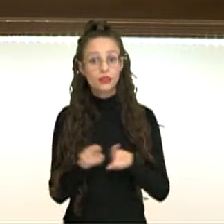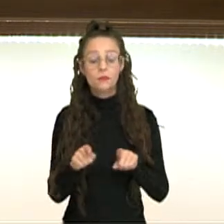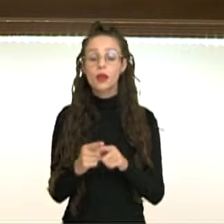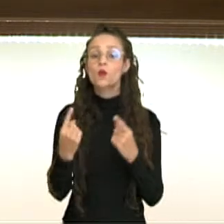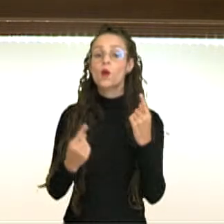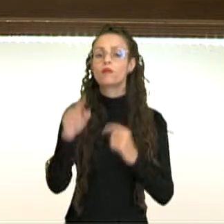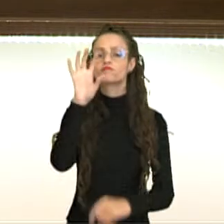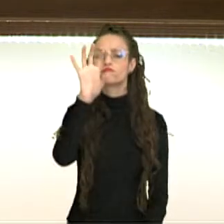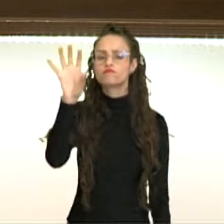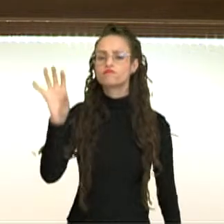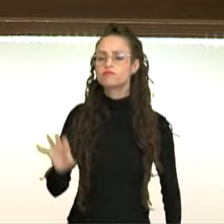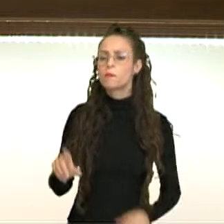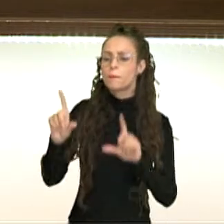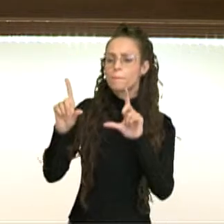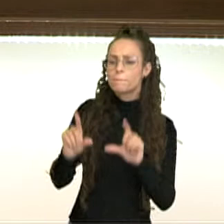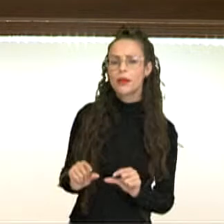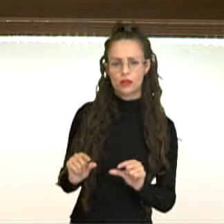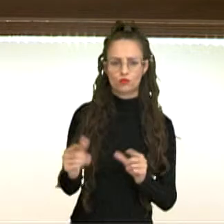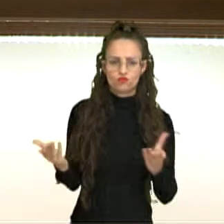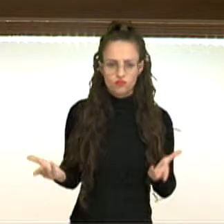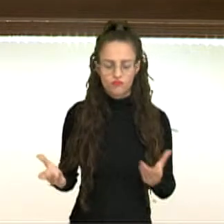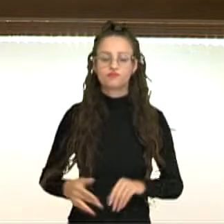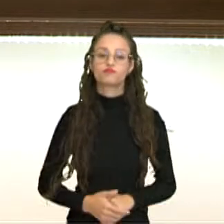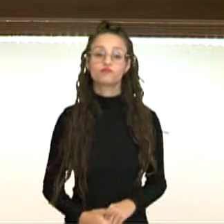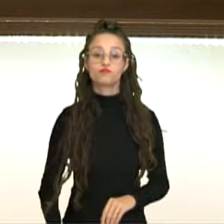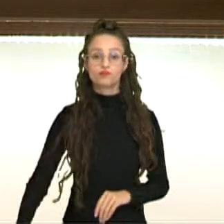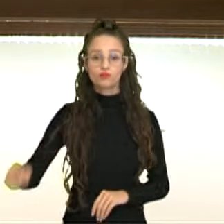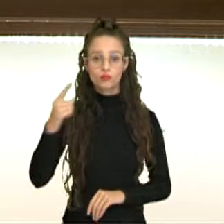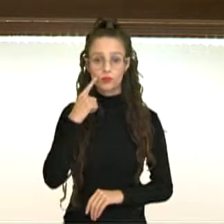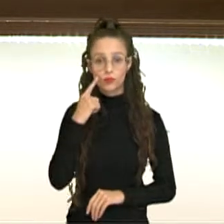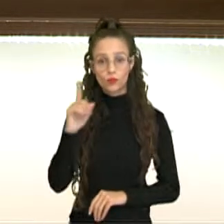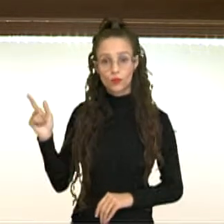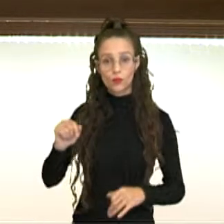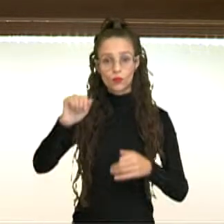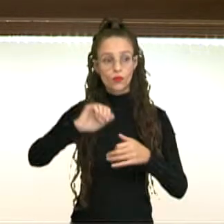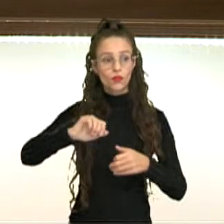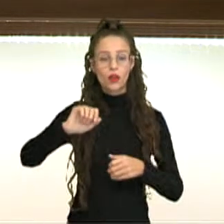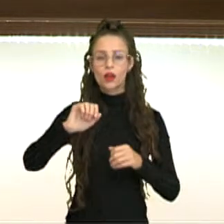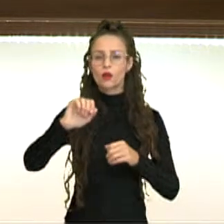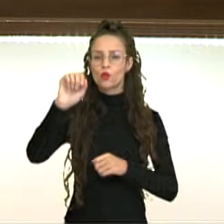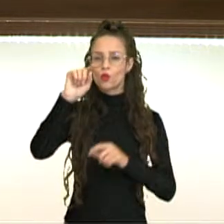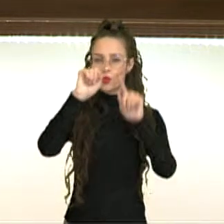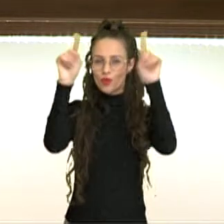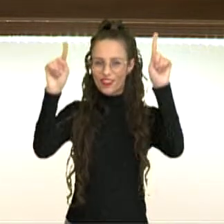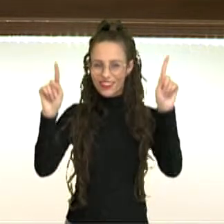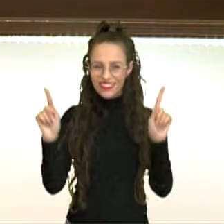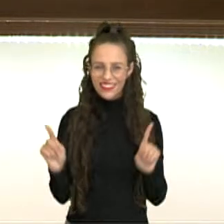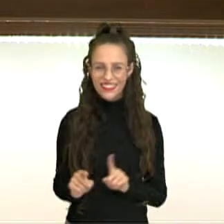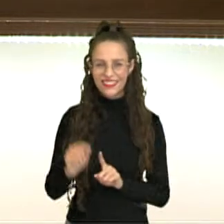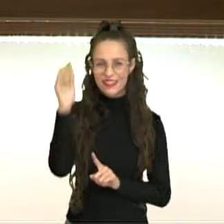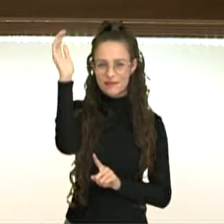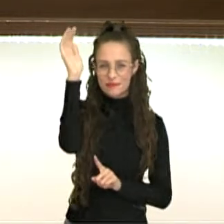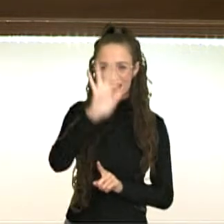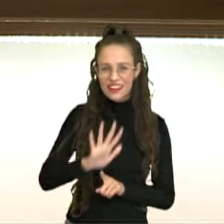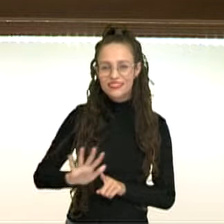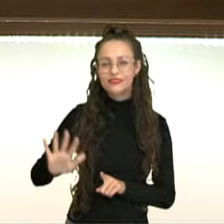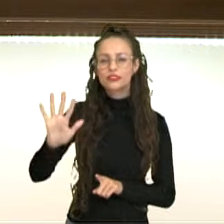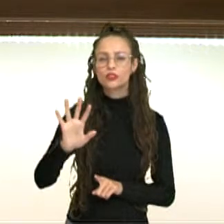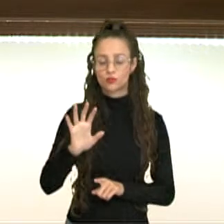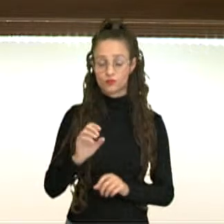menos. Então, o que eu percebo olhando o mapa aqui, né? Que entre os anos de